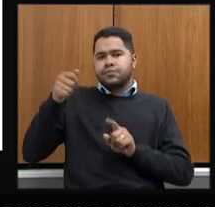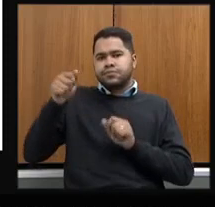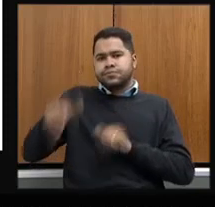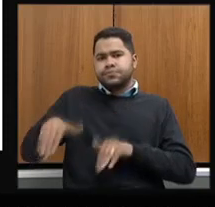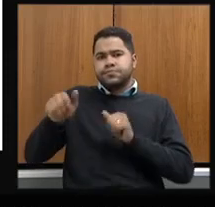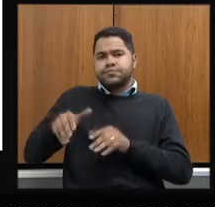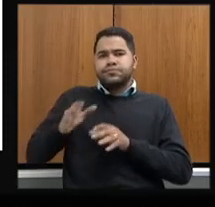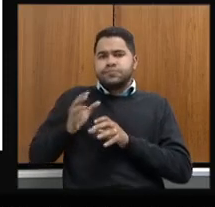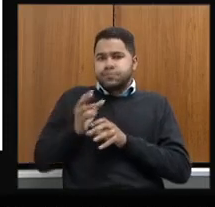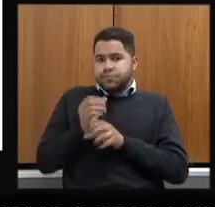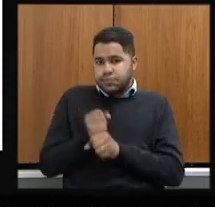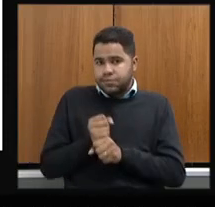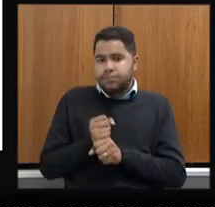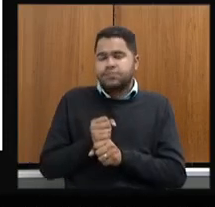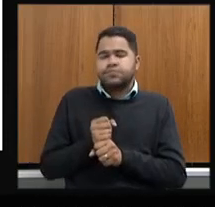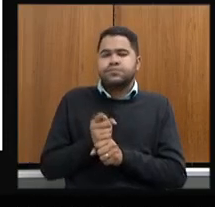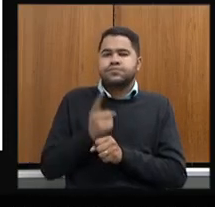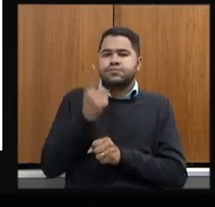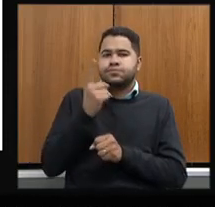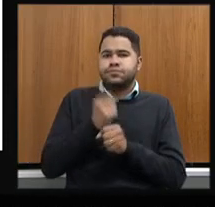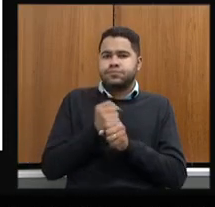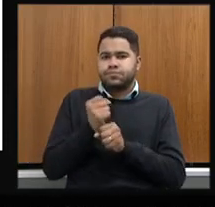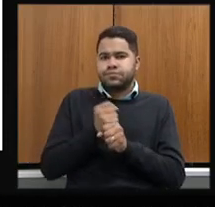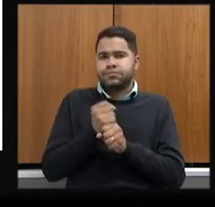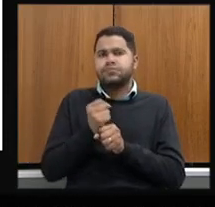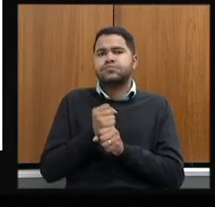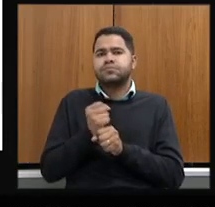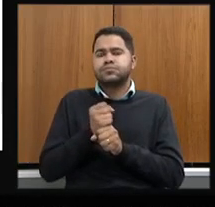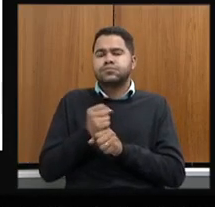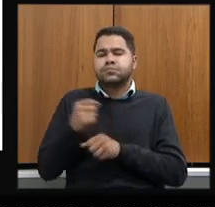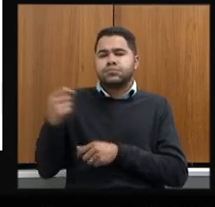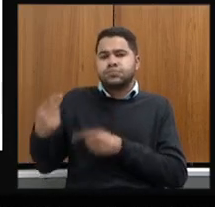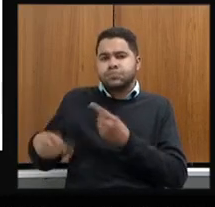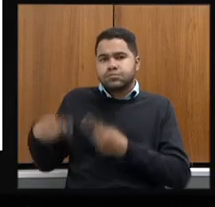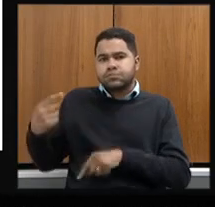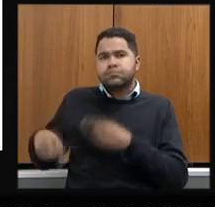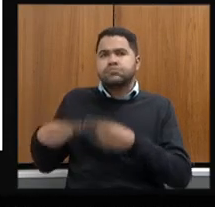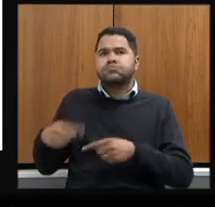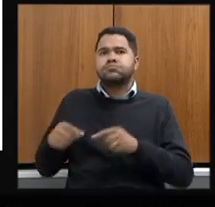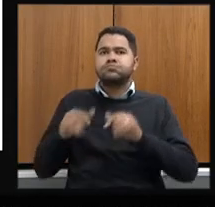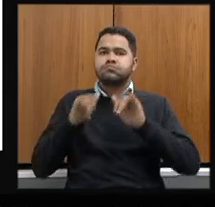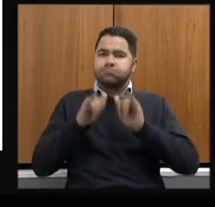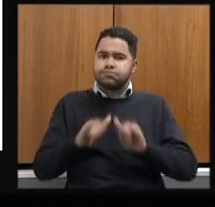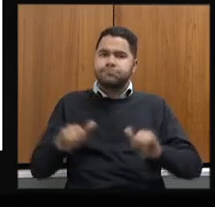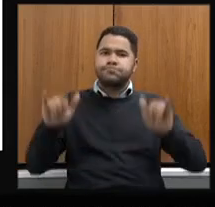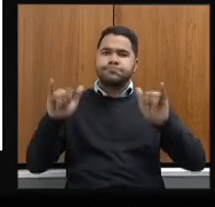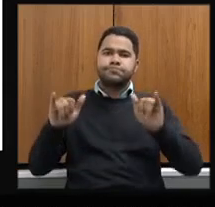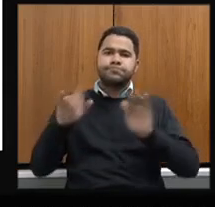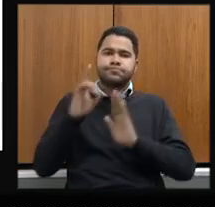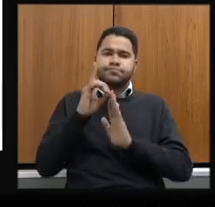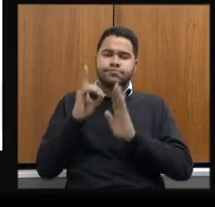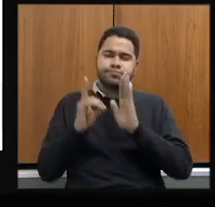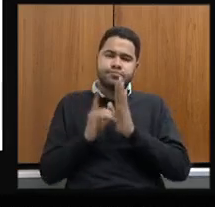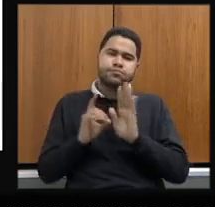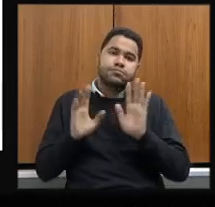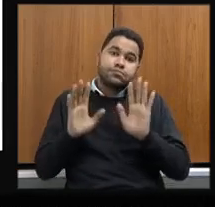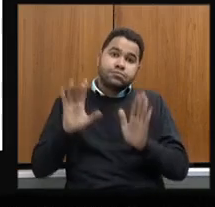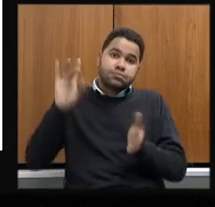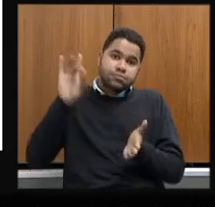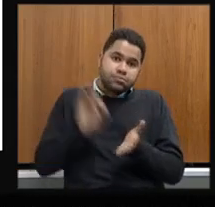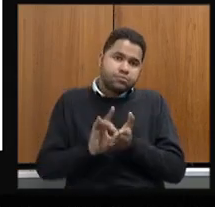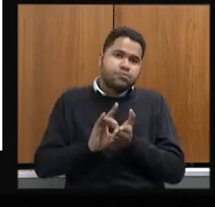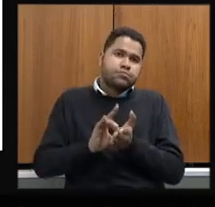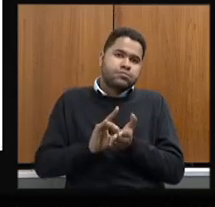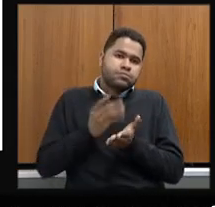vai completar é um ano da dessa política sendo lançada com o decreto mas efetivamente